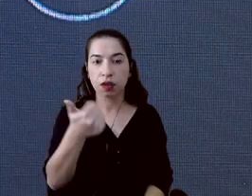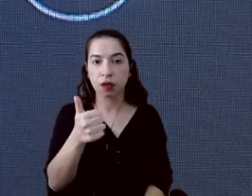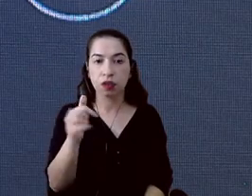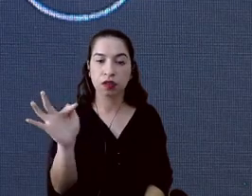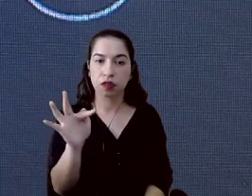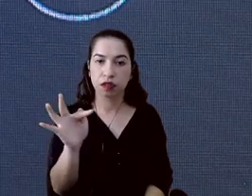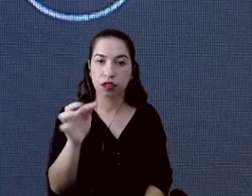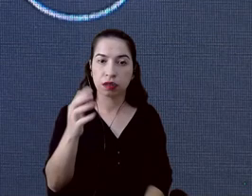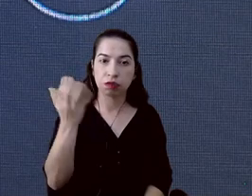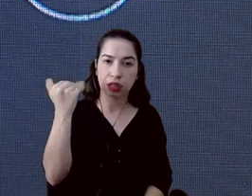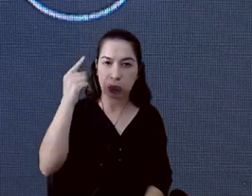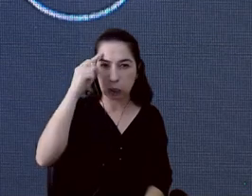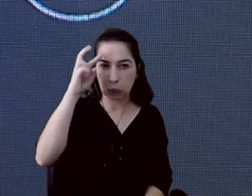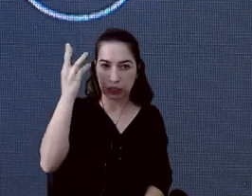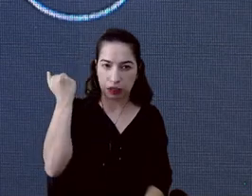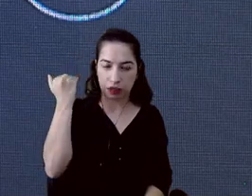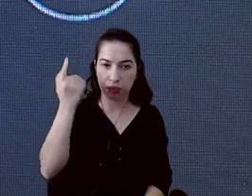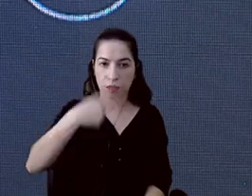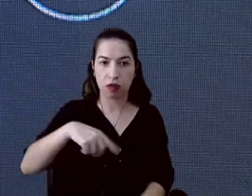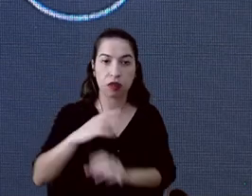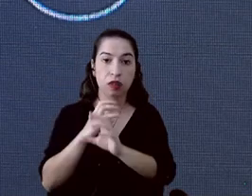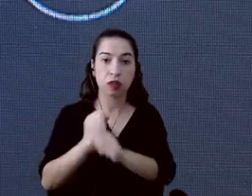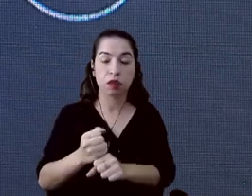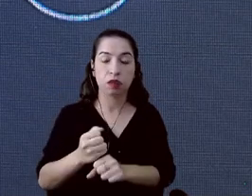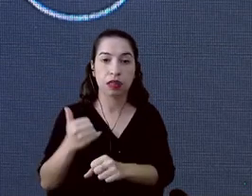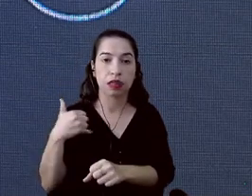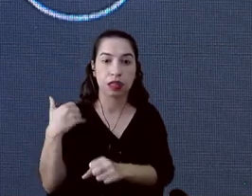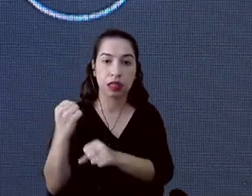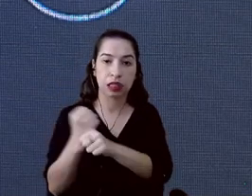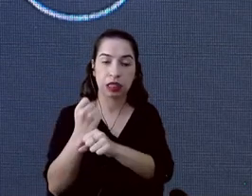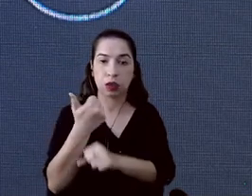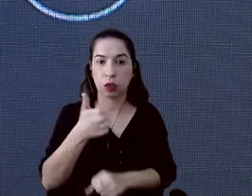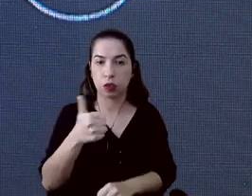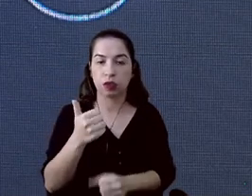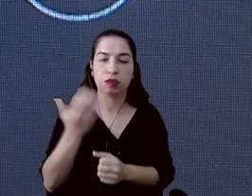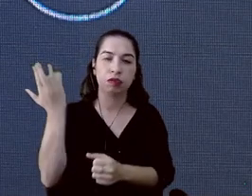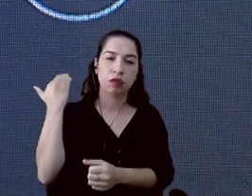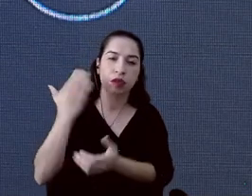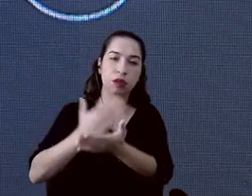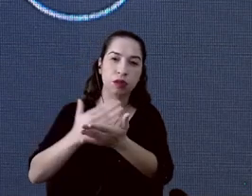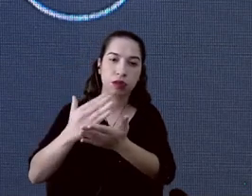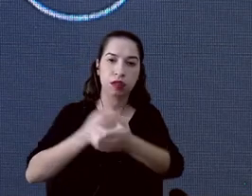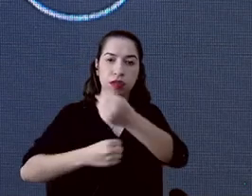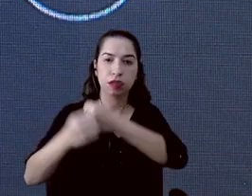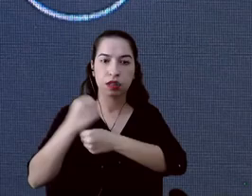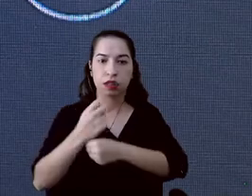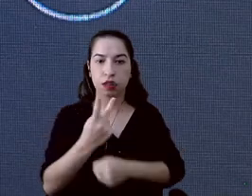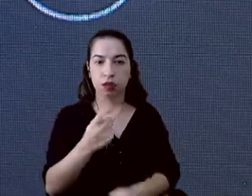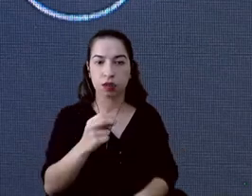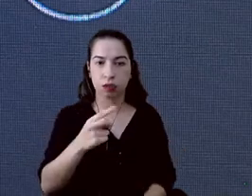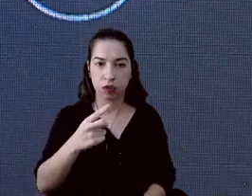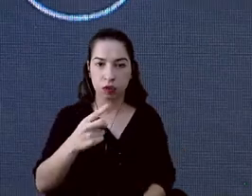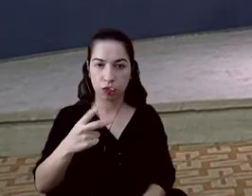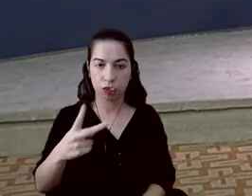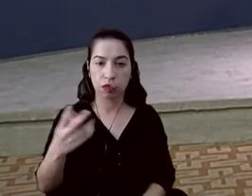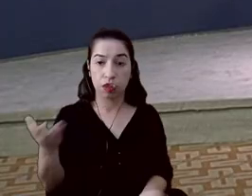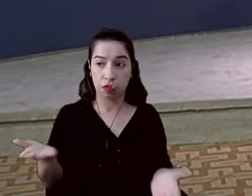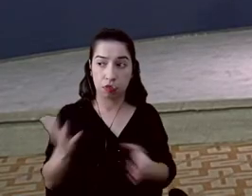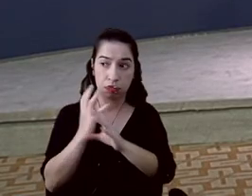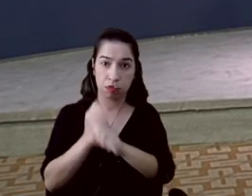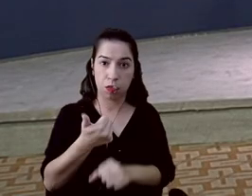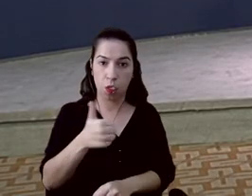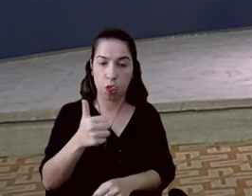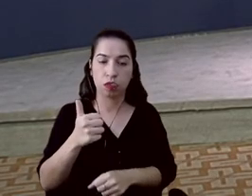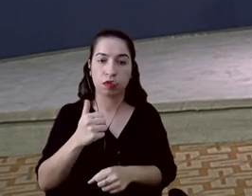atrás nós completamos 11 anos de idade então começamos em 2012 e agora chegando aqui é 11 anos de jornada